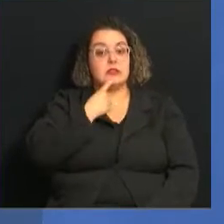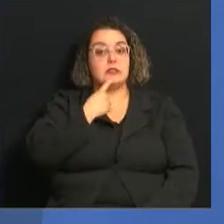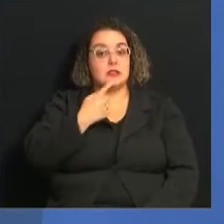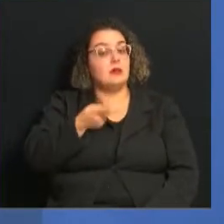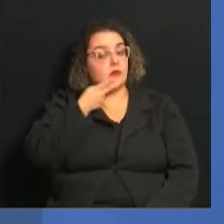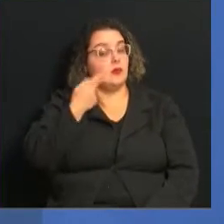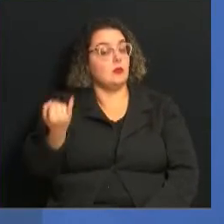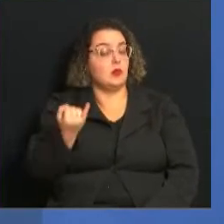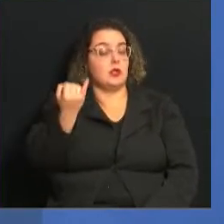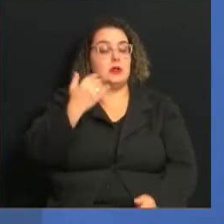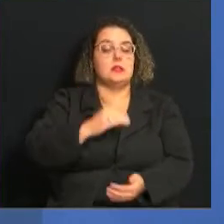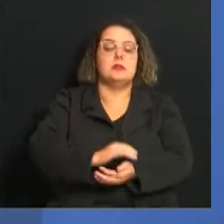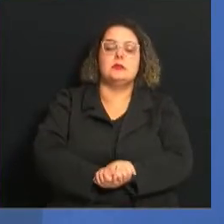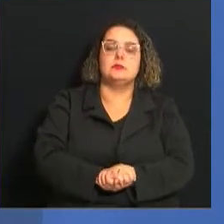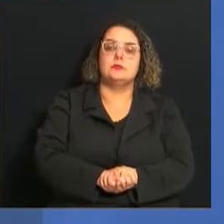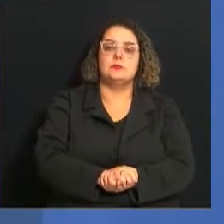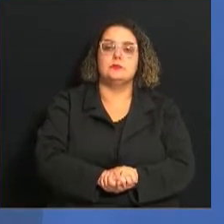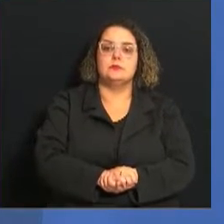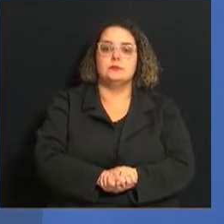matéria.